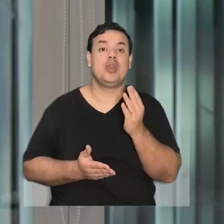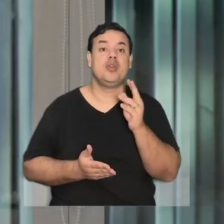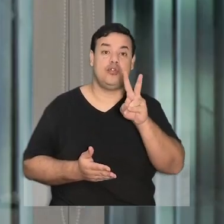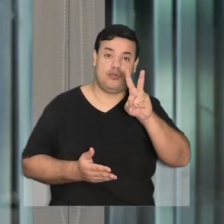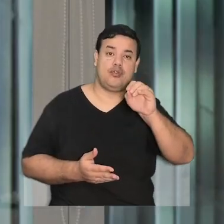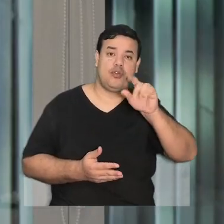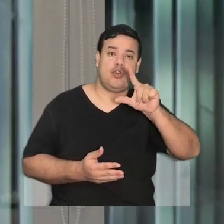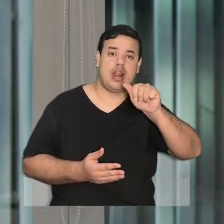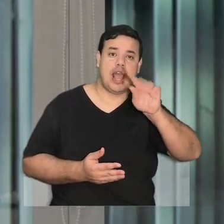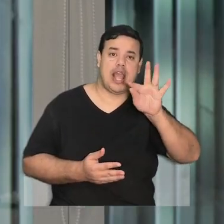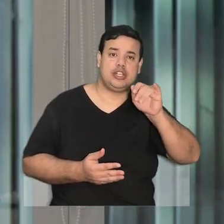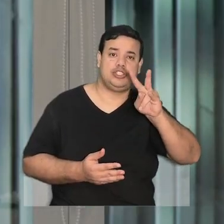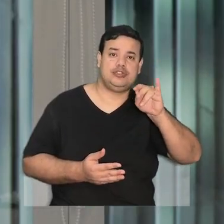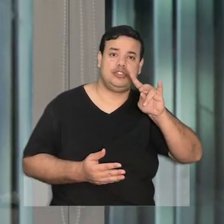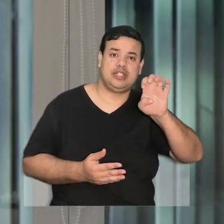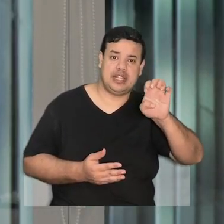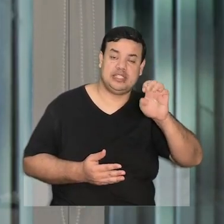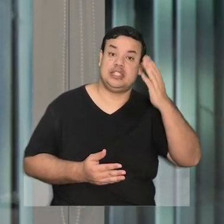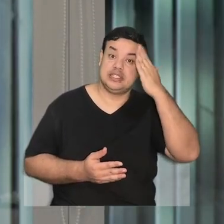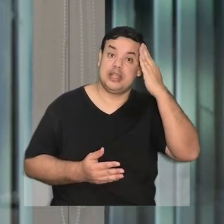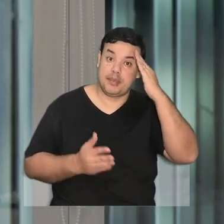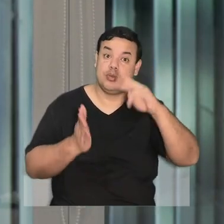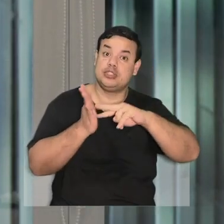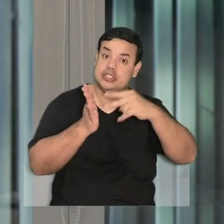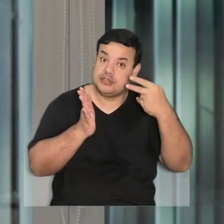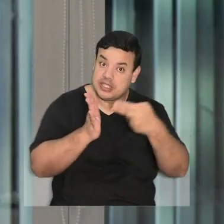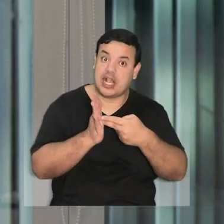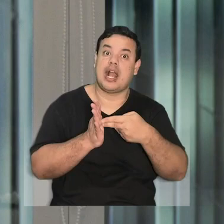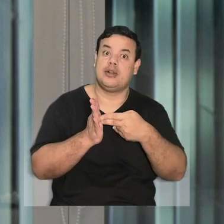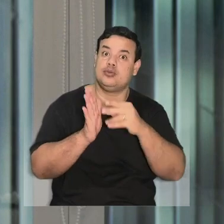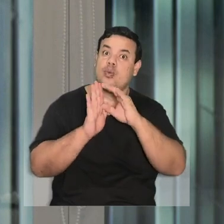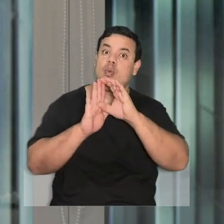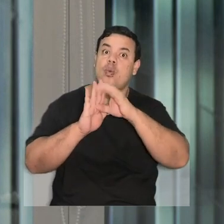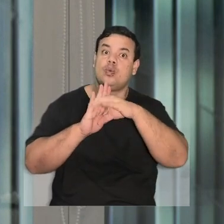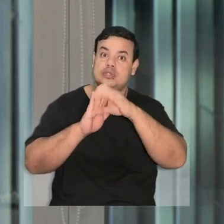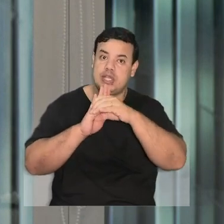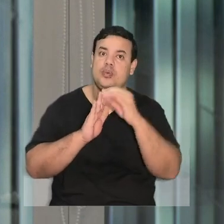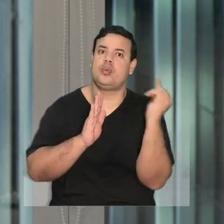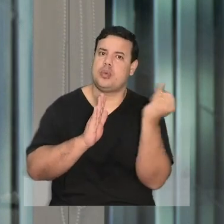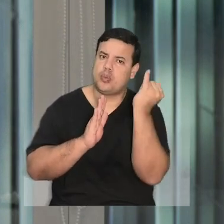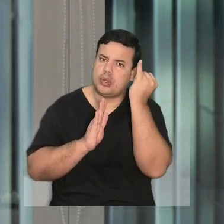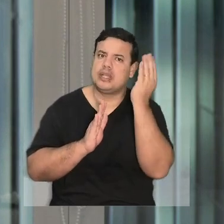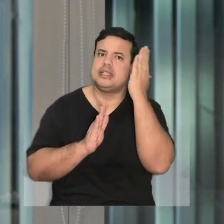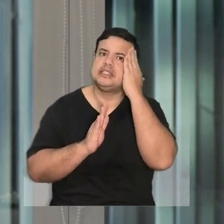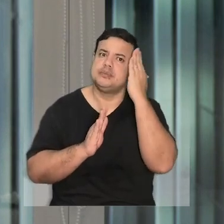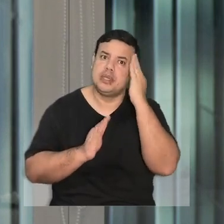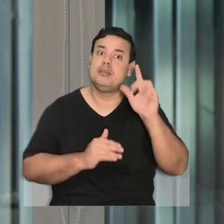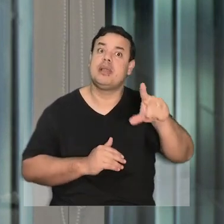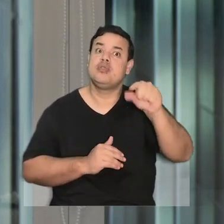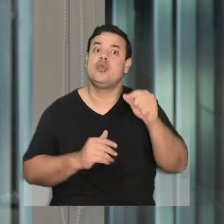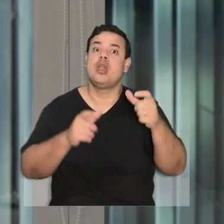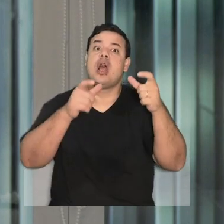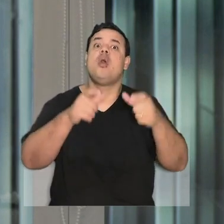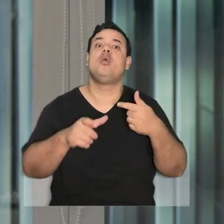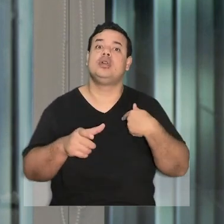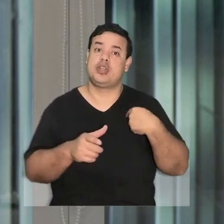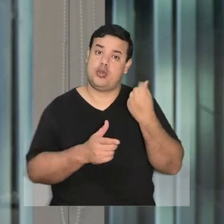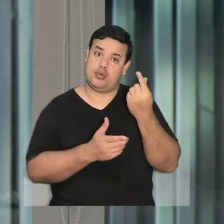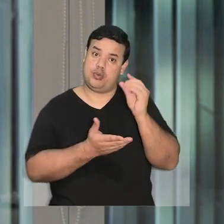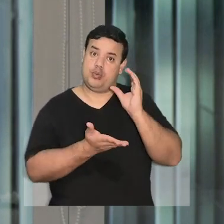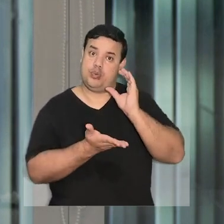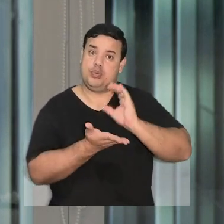que conhecer o conceito de volatilidade é muito importante na hora de escolher os seus investimentos, independente da classe,